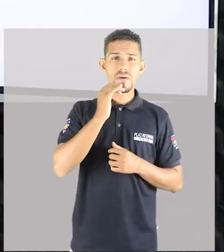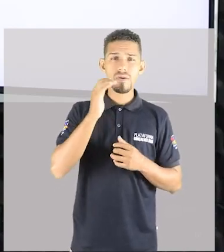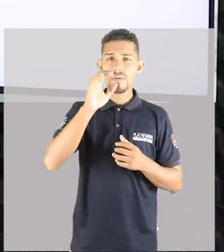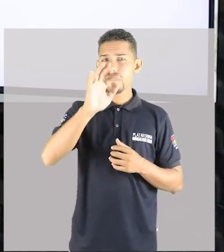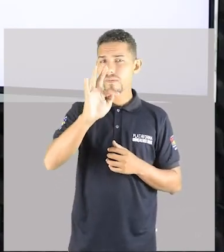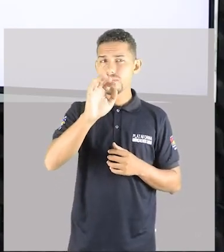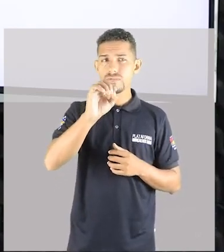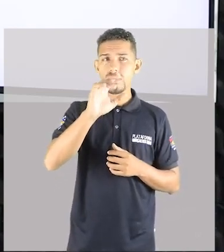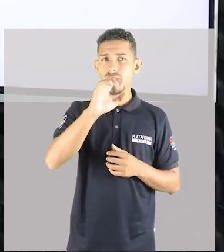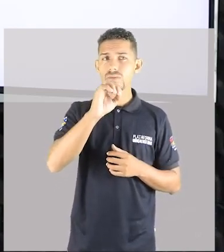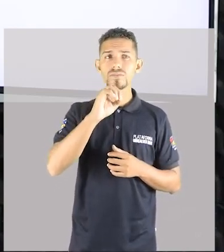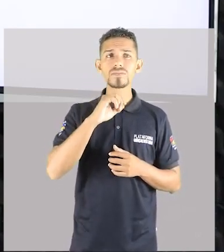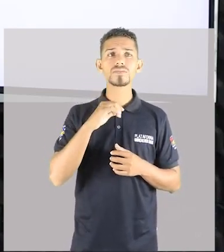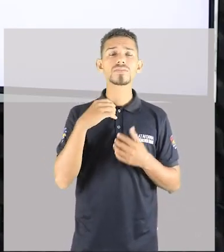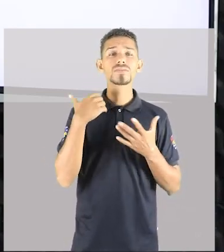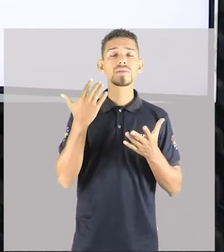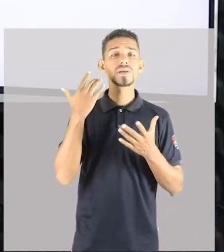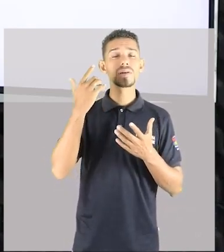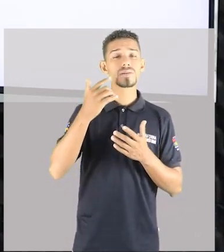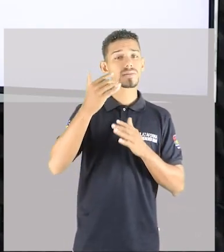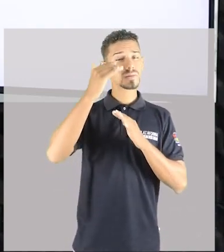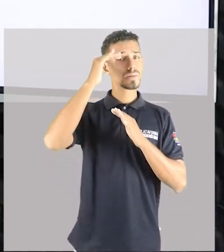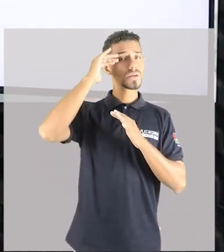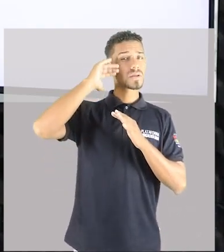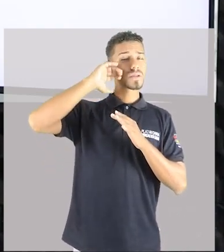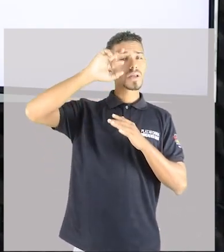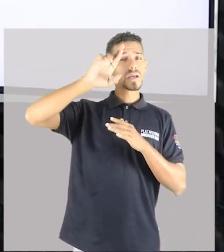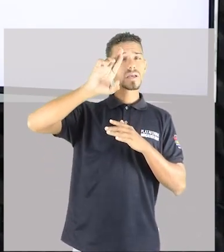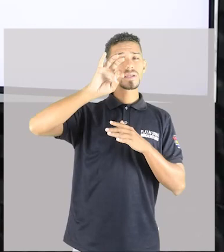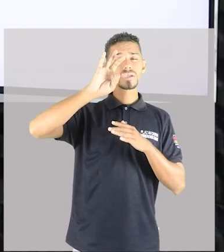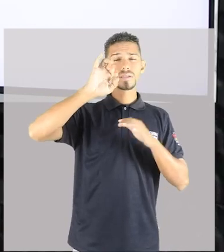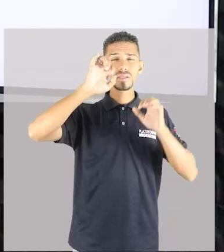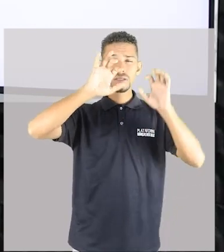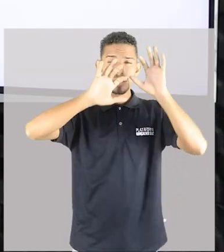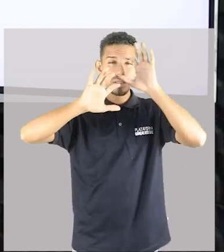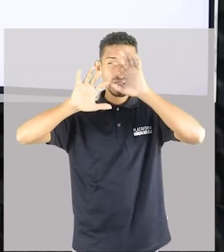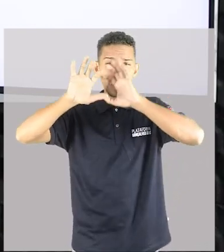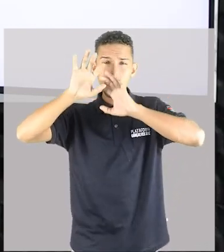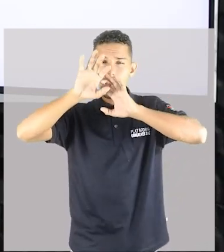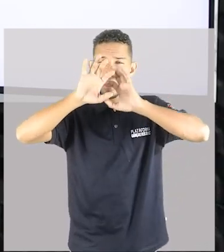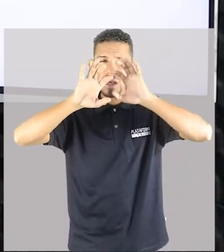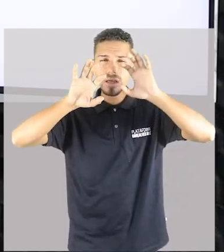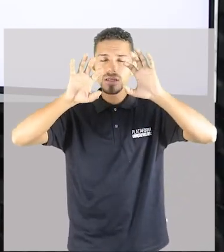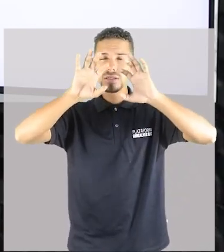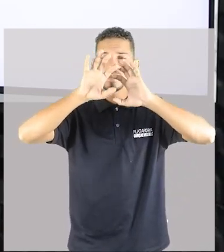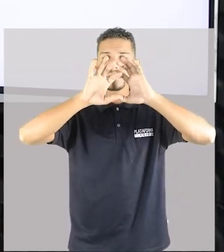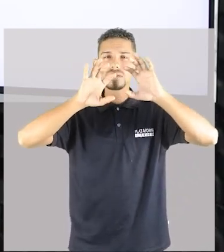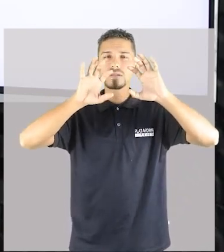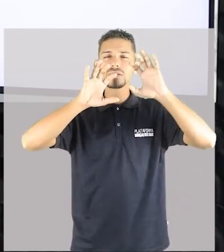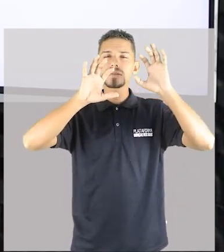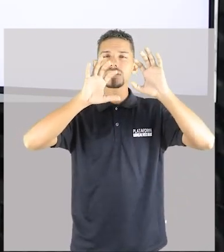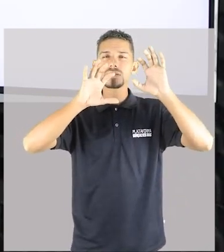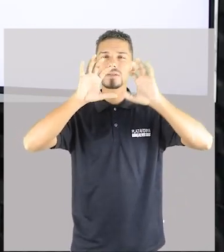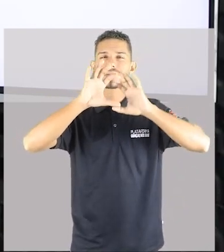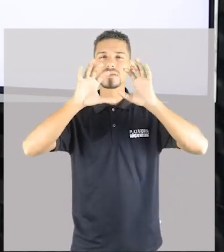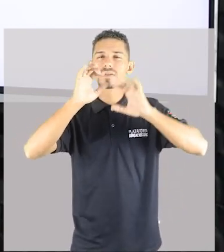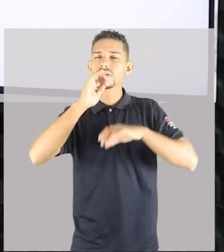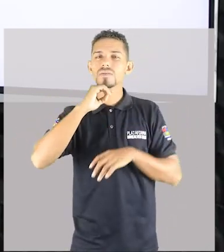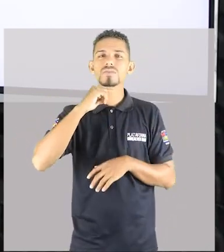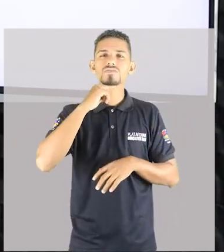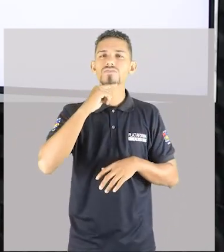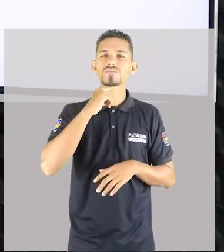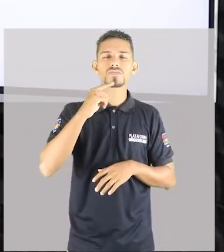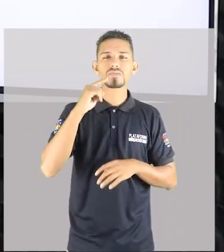está aqui na frente. E o que vai se formar lá na retina é uma imagem sem nitidez. Então a pessoa não consegue ver